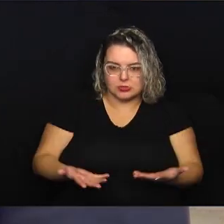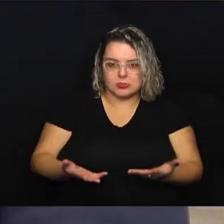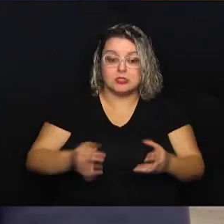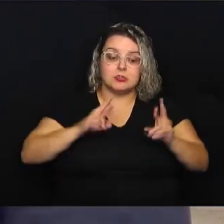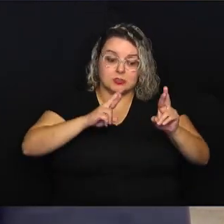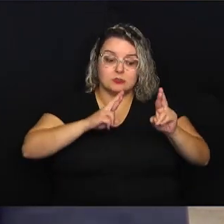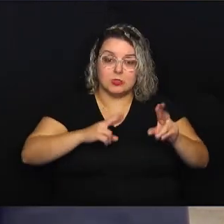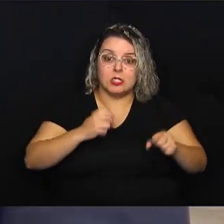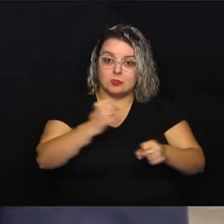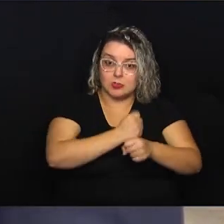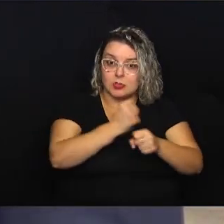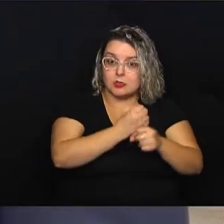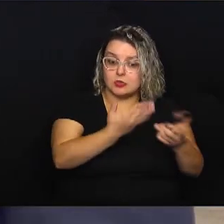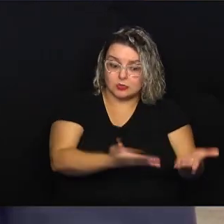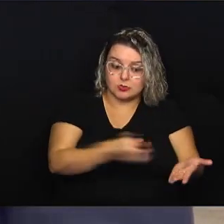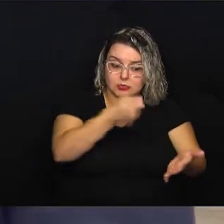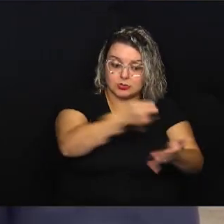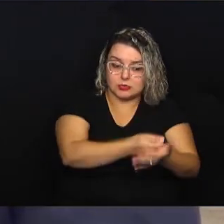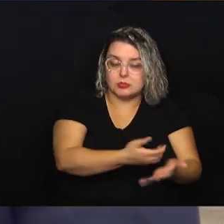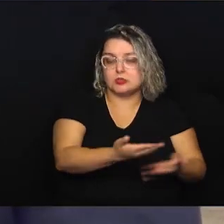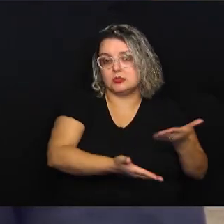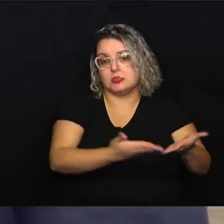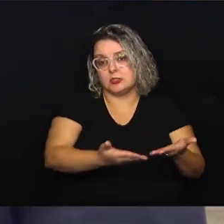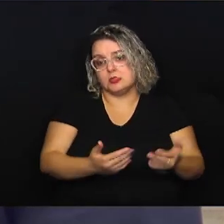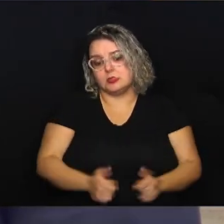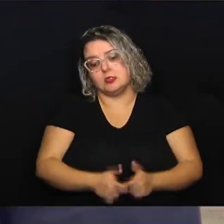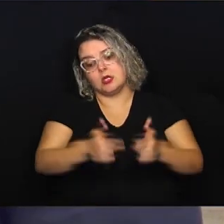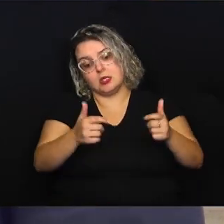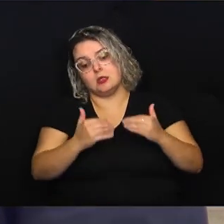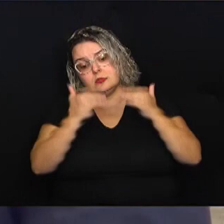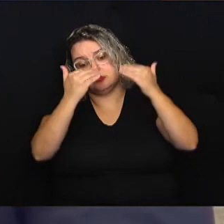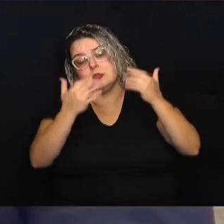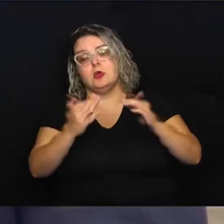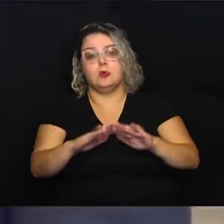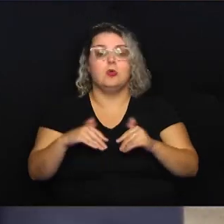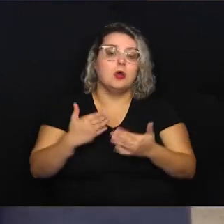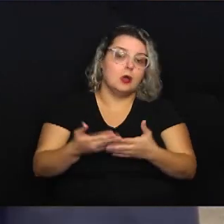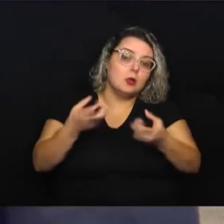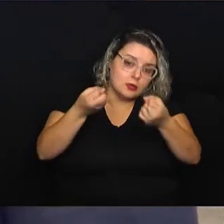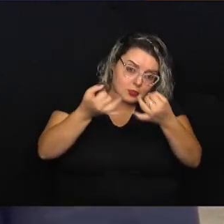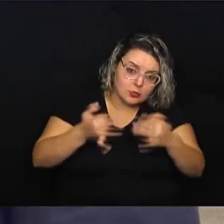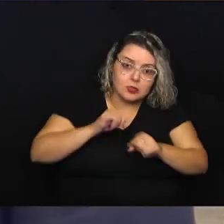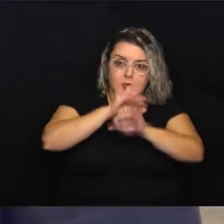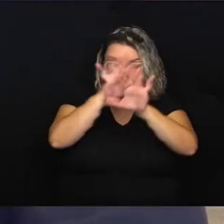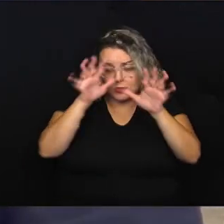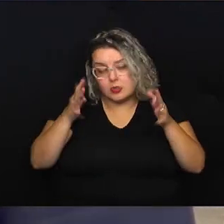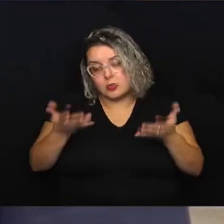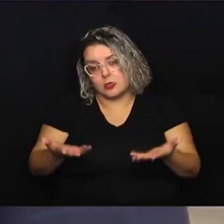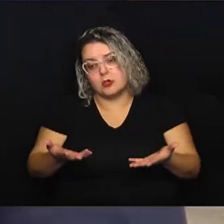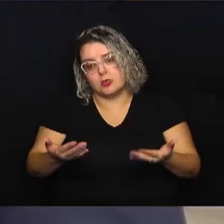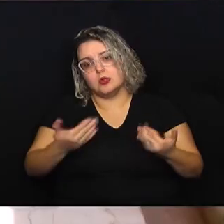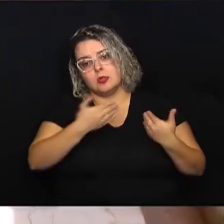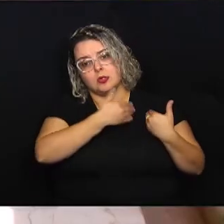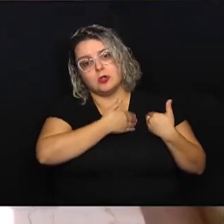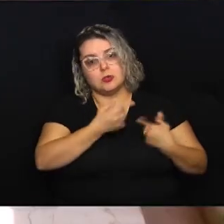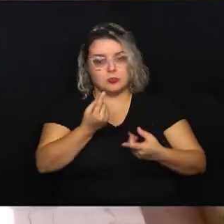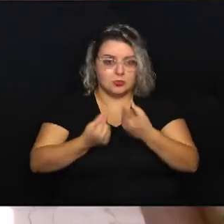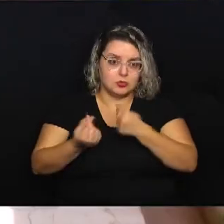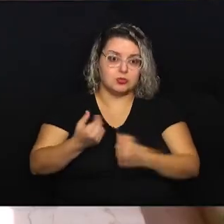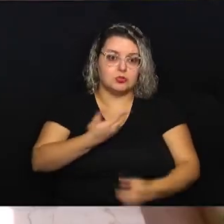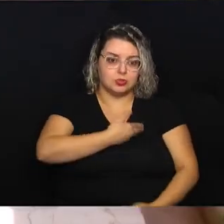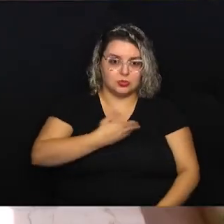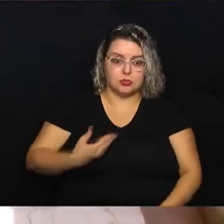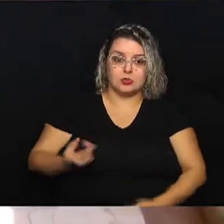pela concretização desse serviço. E, acima de tudo, um requerimento que também traz transparência e respeito ao dinheiro público. As